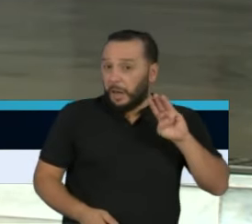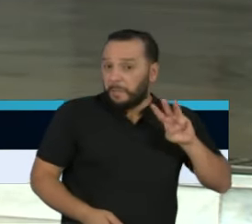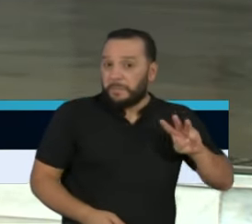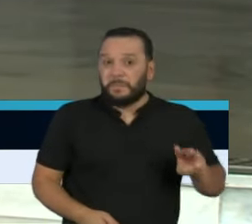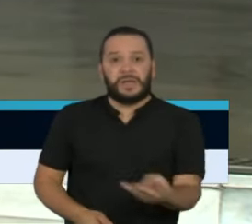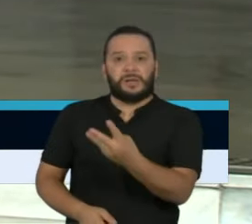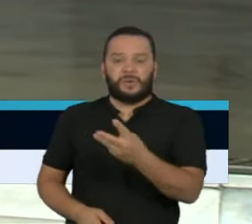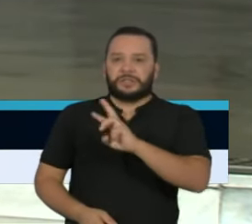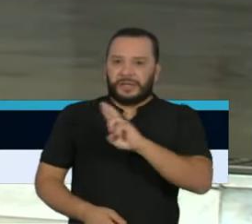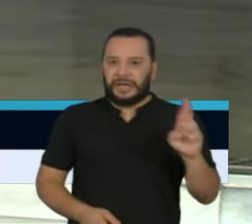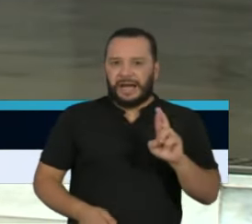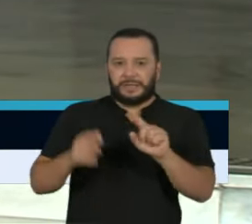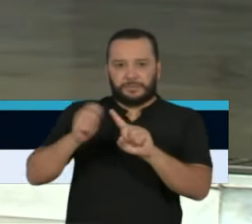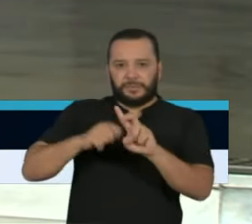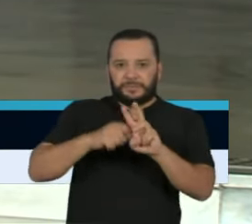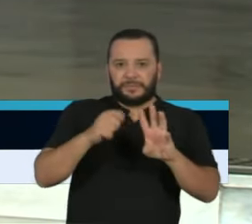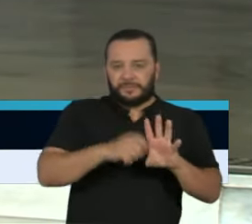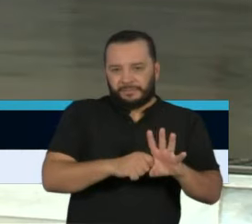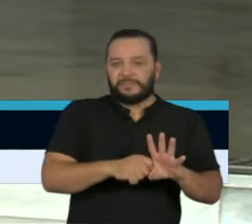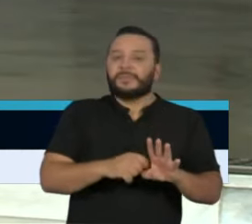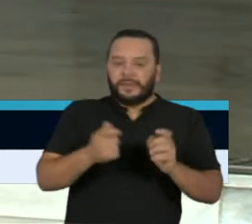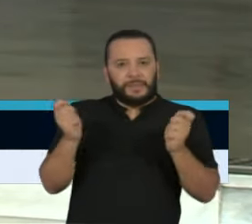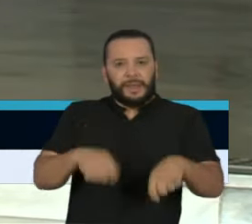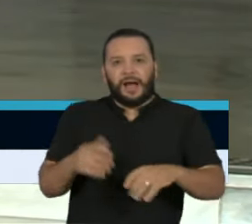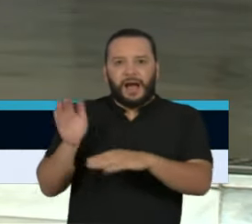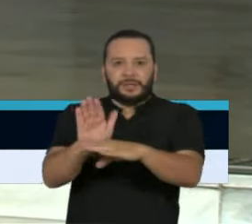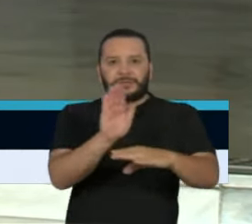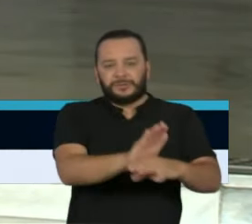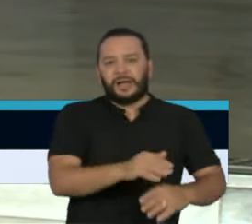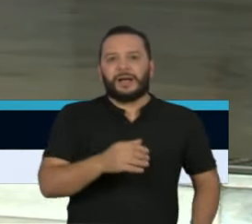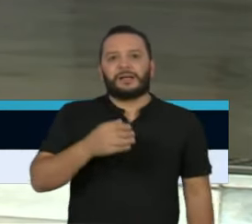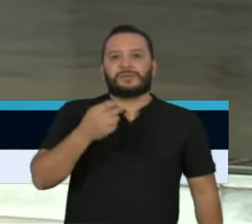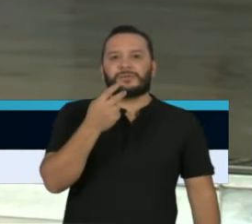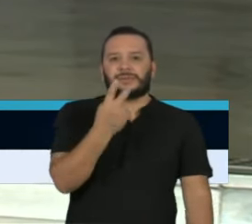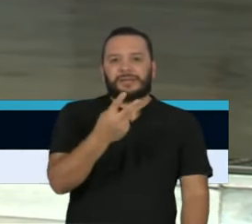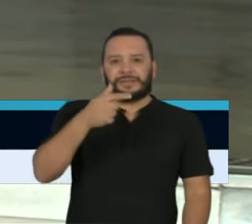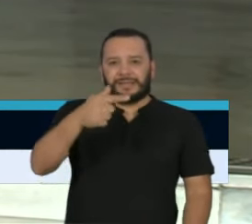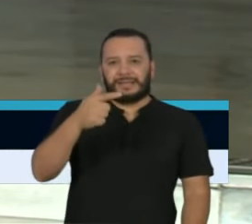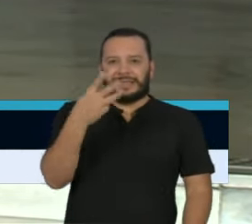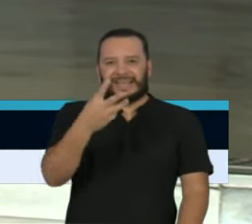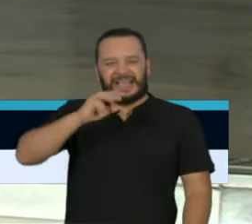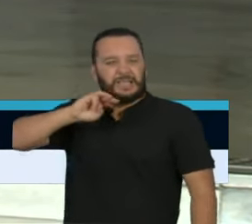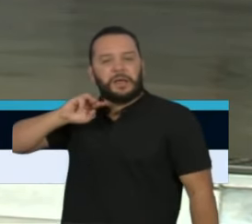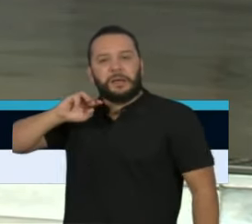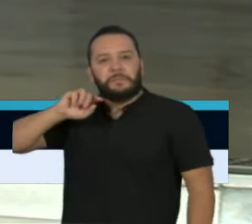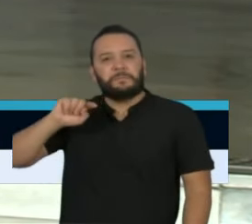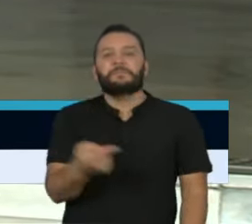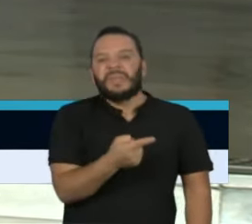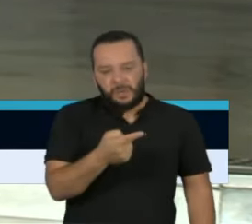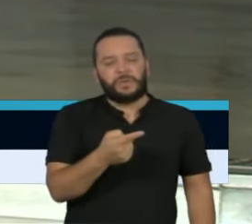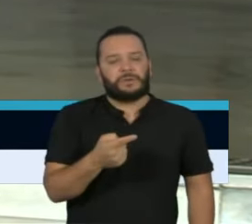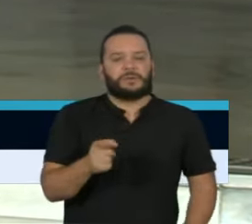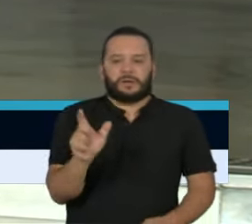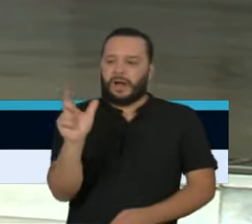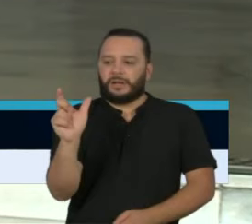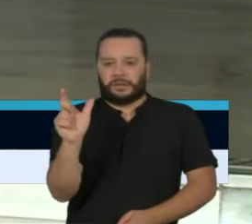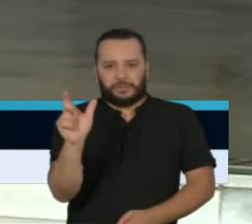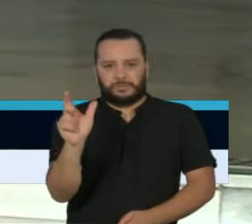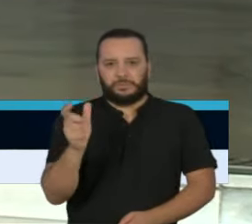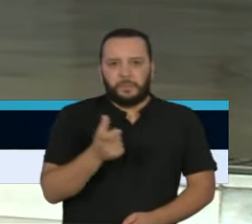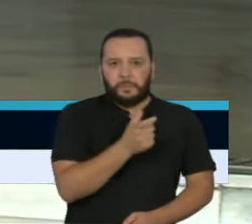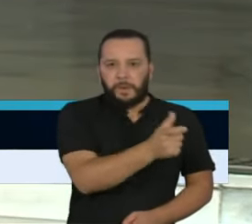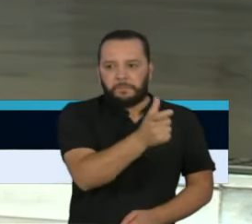mês para poder abastecer esses 273 mil cartões que passam a ser distribuídos no dia